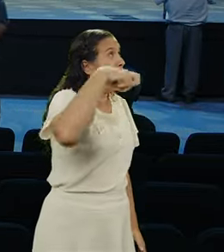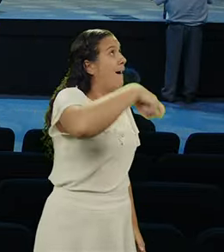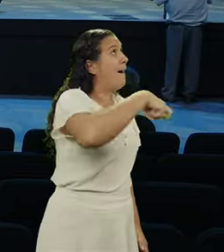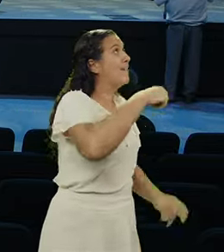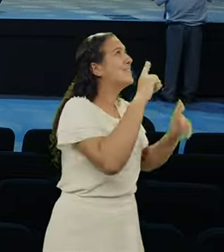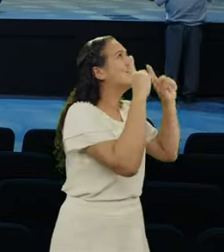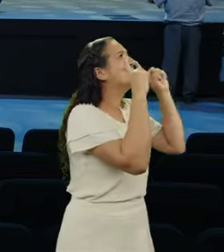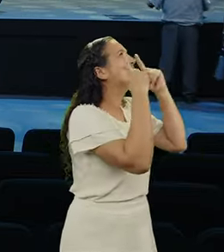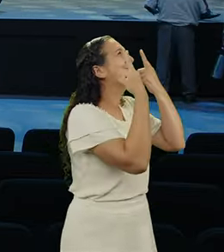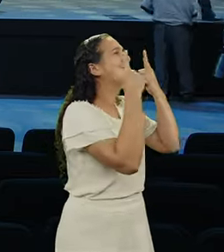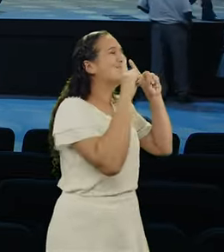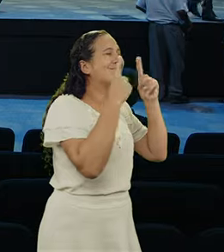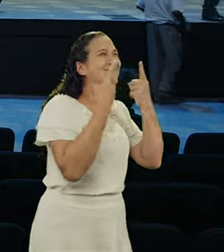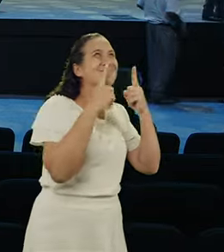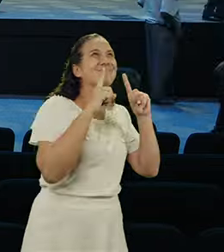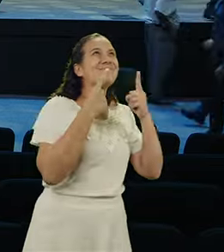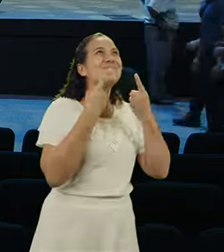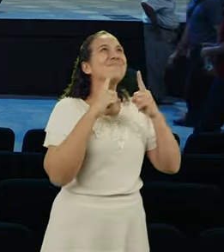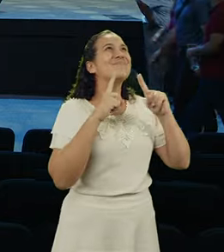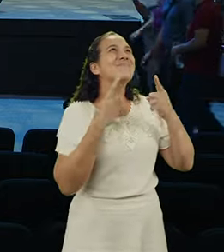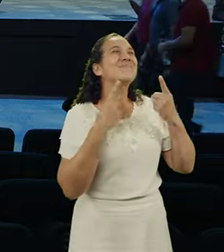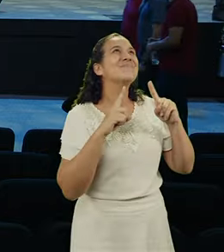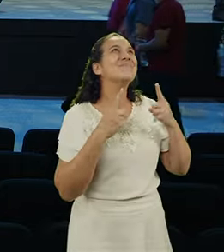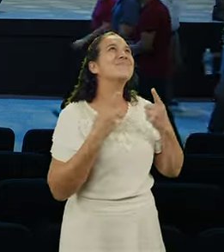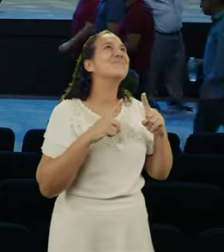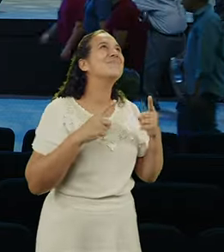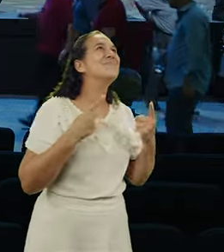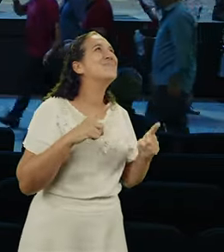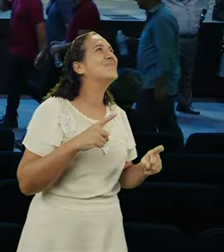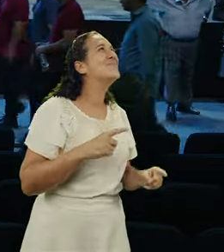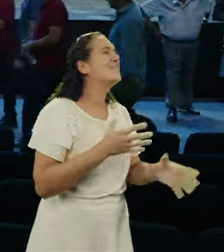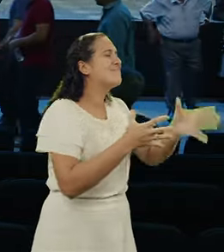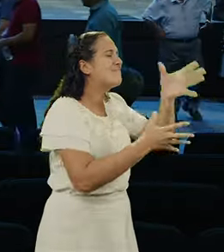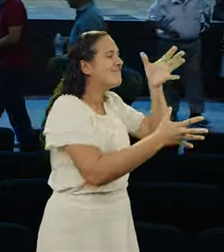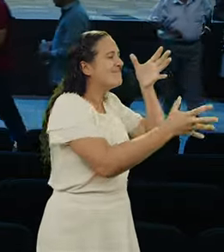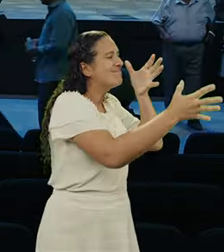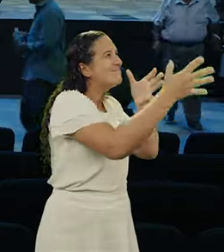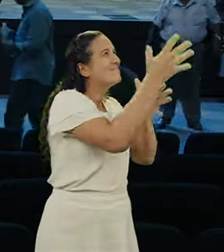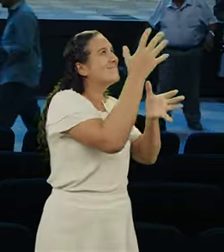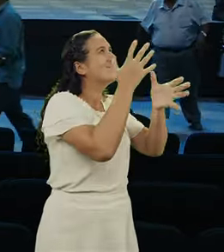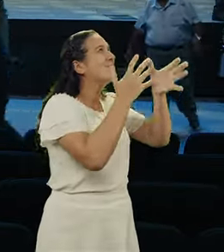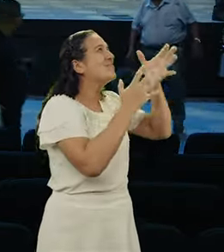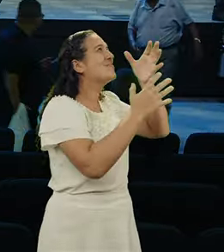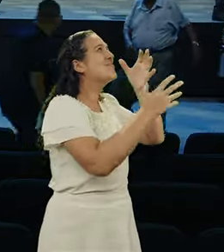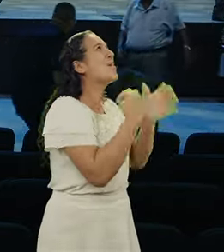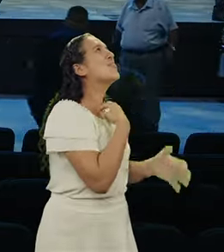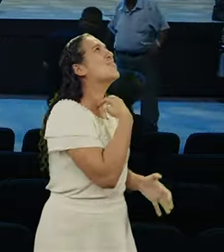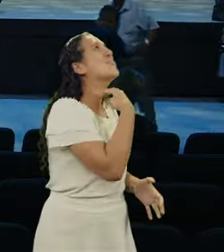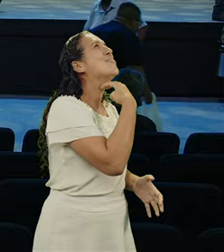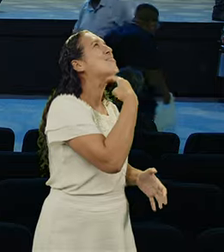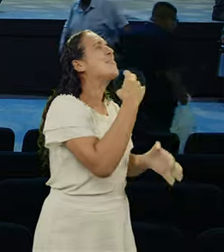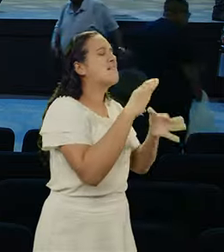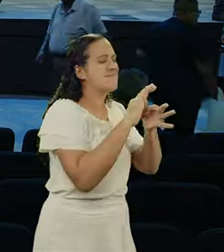do rádio chorei, ao ouvir aquele programa.